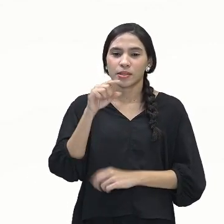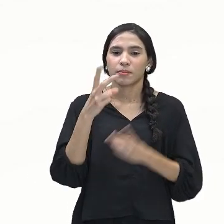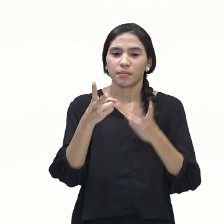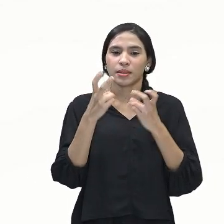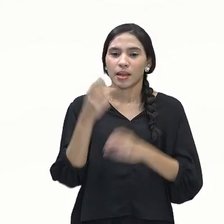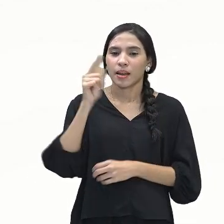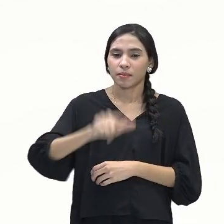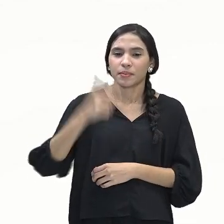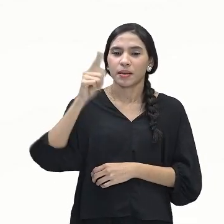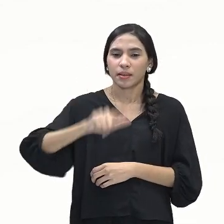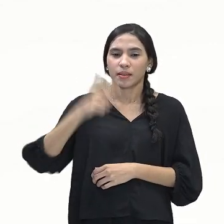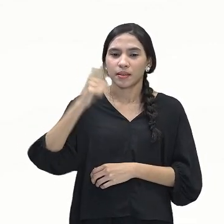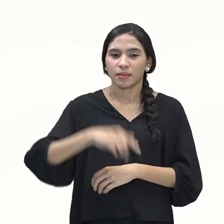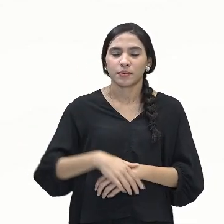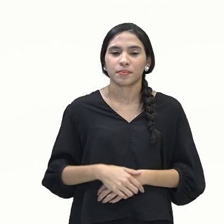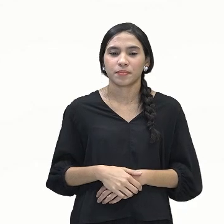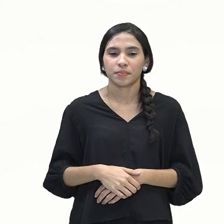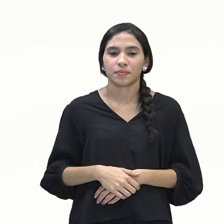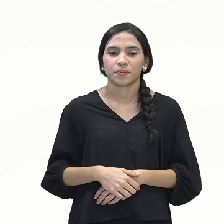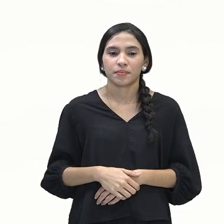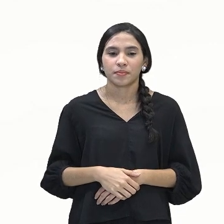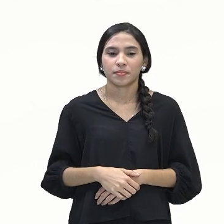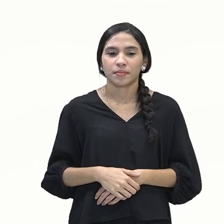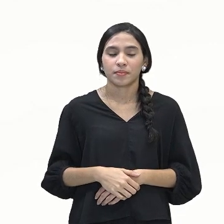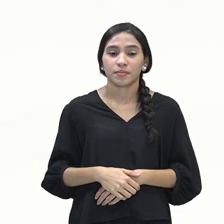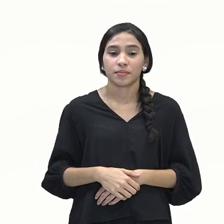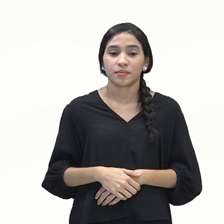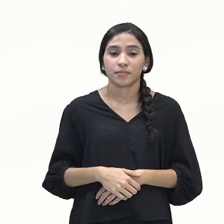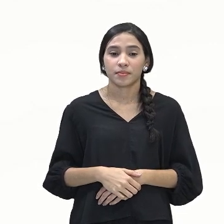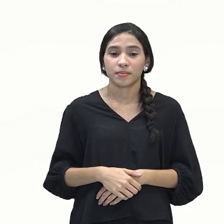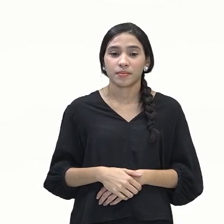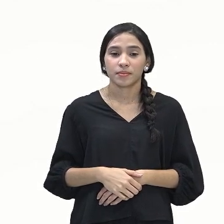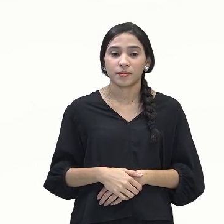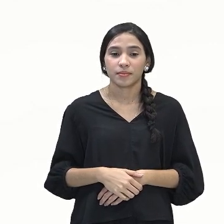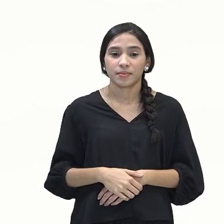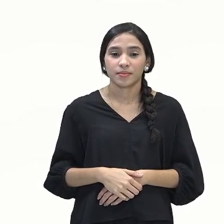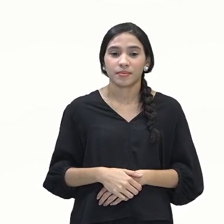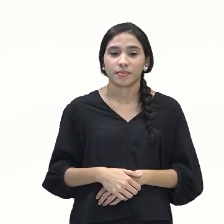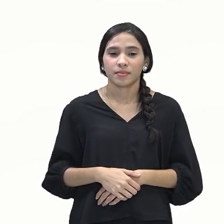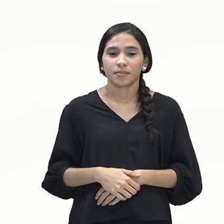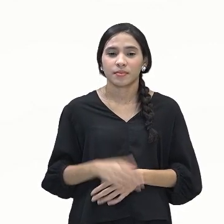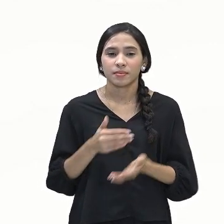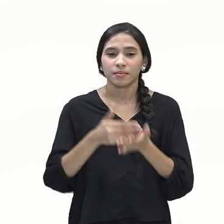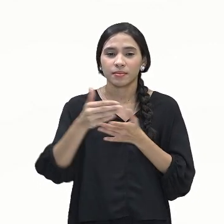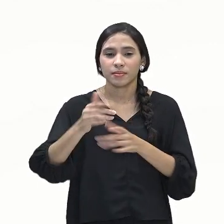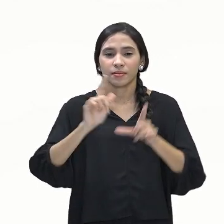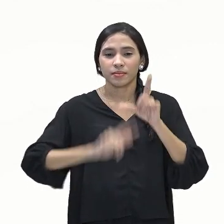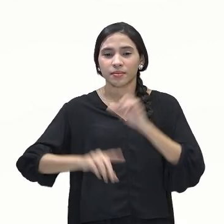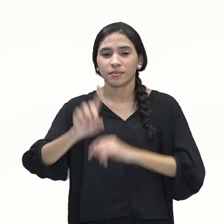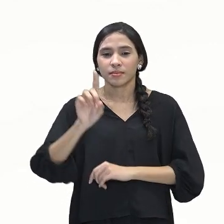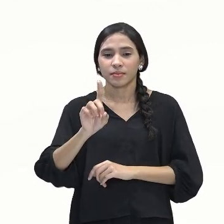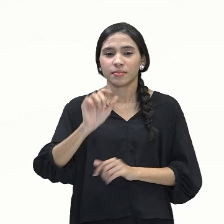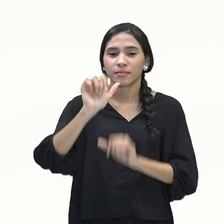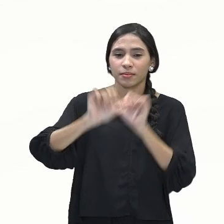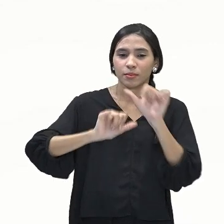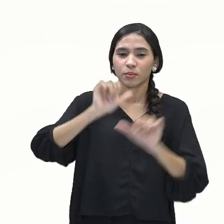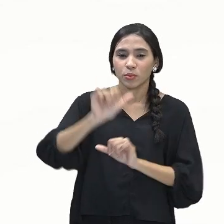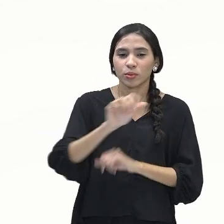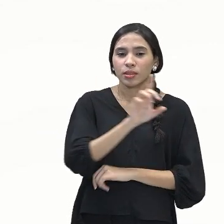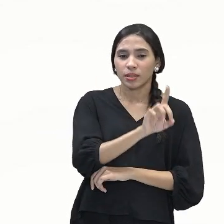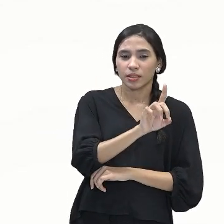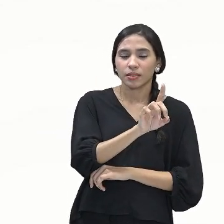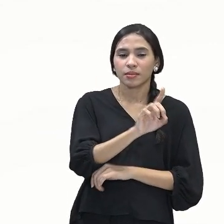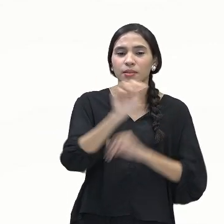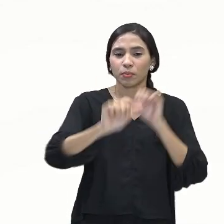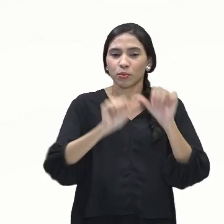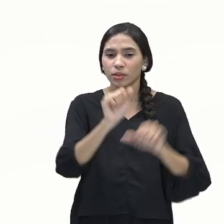Olha o joguinho que ele faz, né? Ele começa com a letra B, faz a troca para a letra D, as palavras